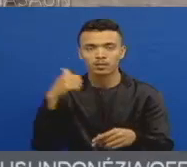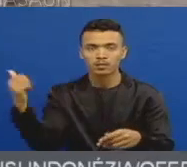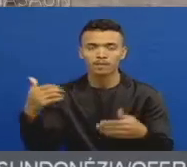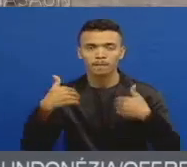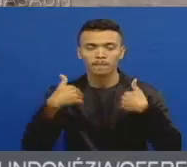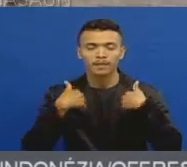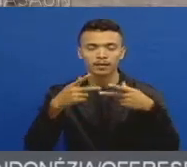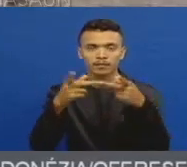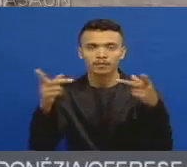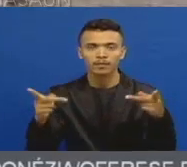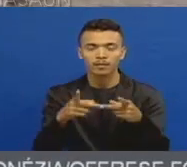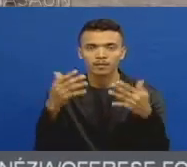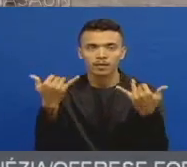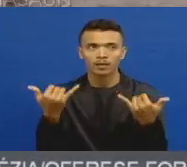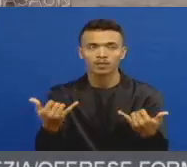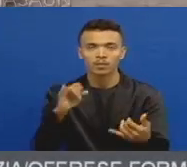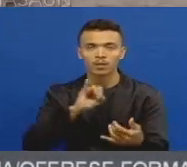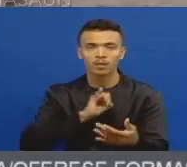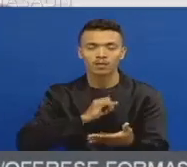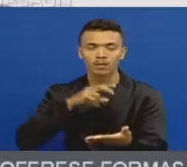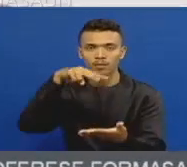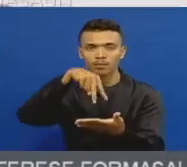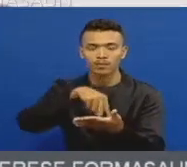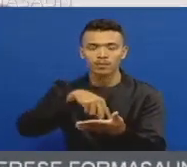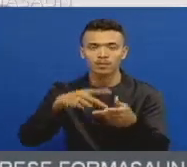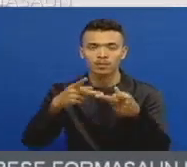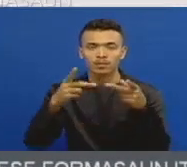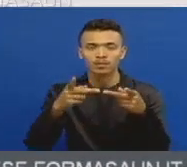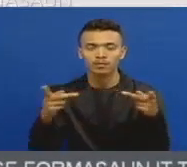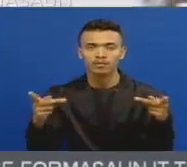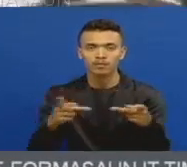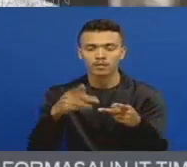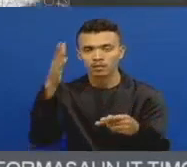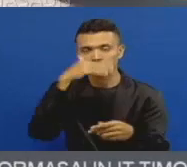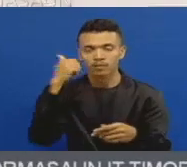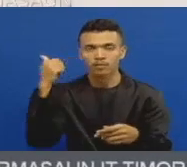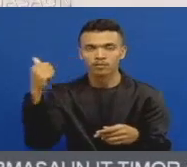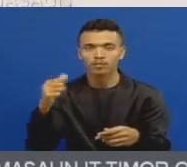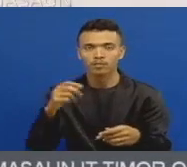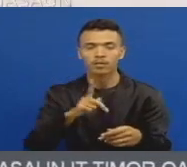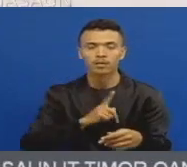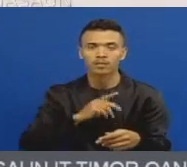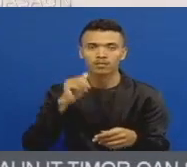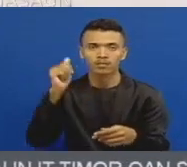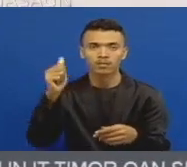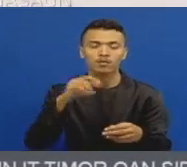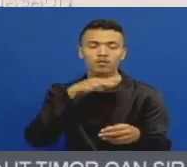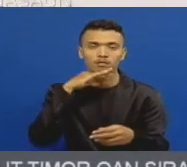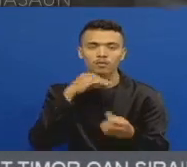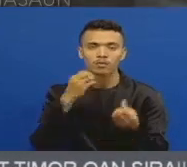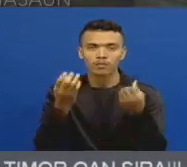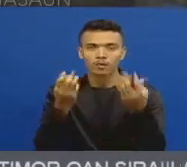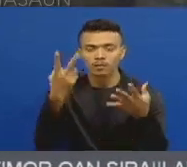fatin bemak agora daudaung, hau hamrik ba, iha zarding mata Kampung Alor, lixo barak makaita bot